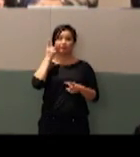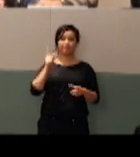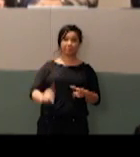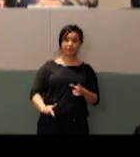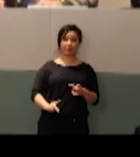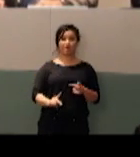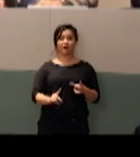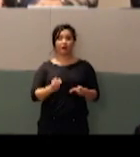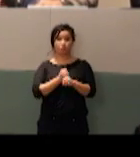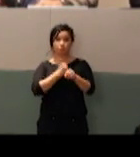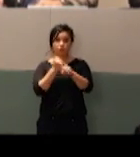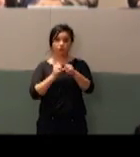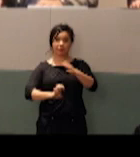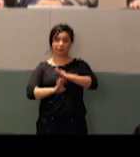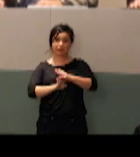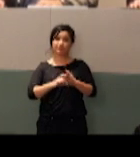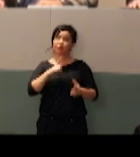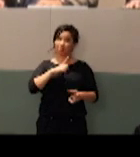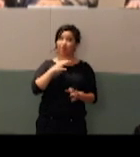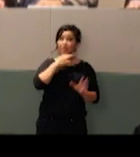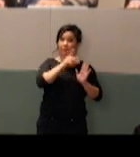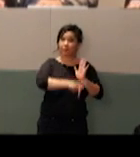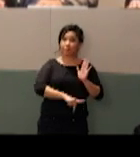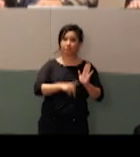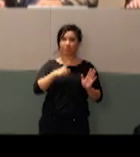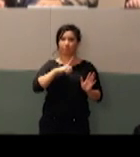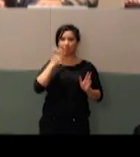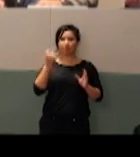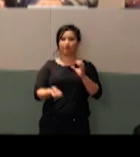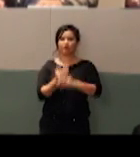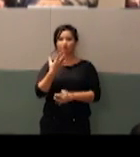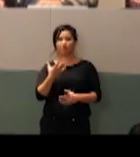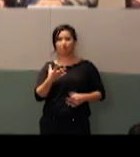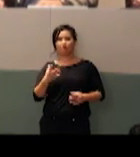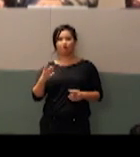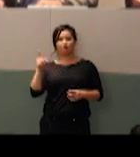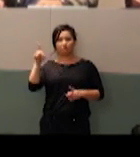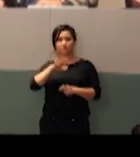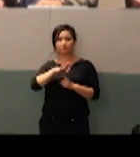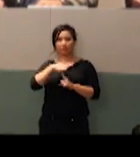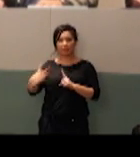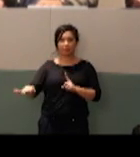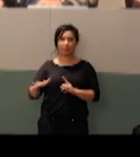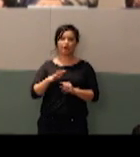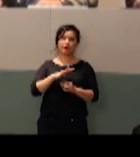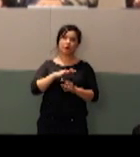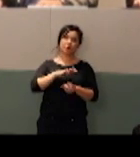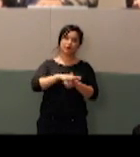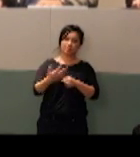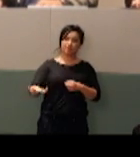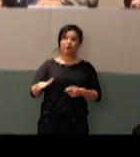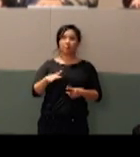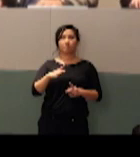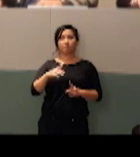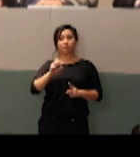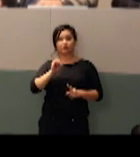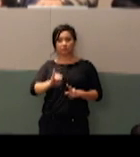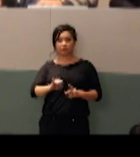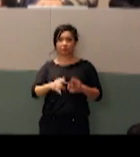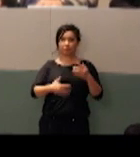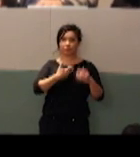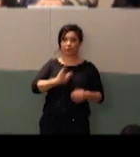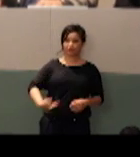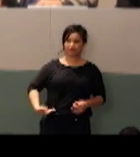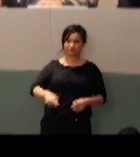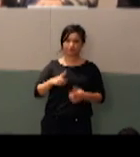Samambaia, esse é um projeto lógico, preparado para ser implantado. Eu diria que, se o meu governo não tivesse sido interrompido,